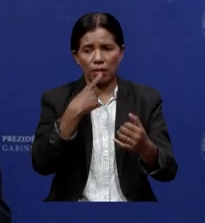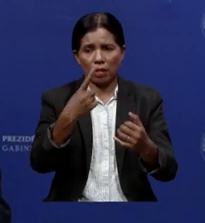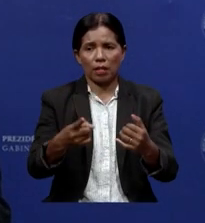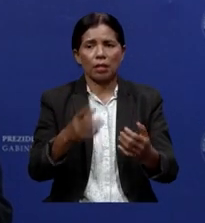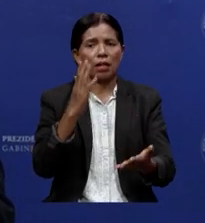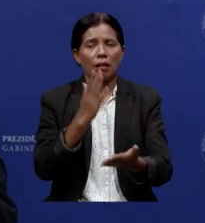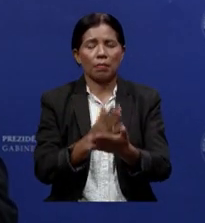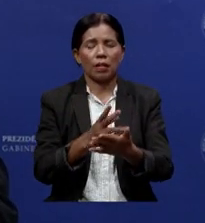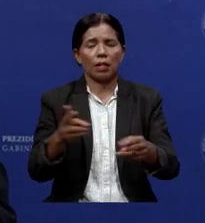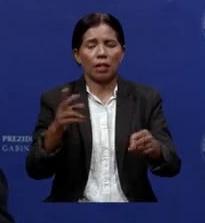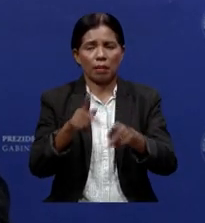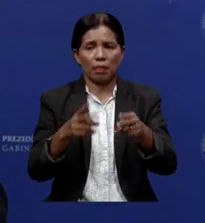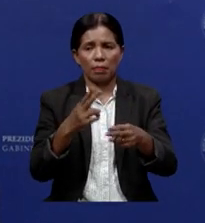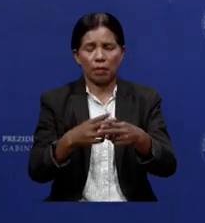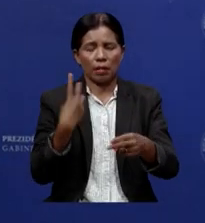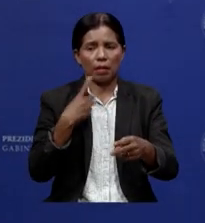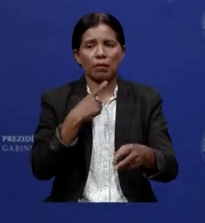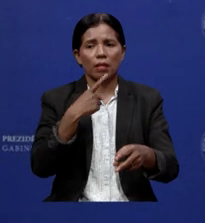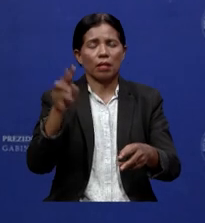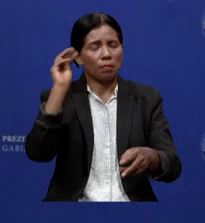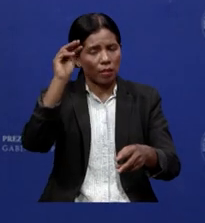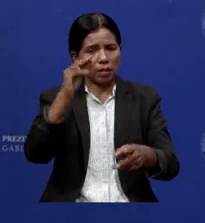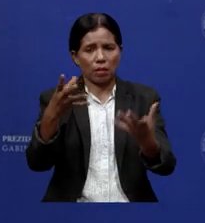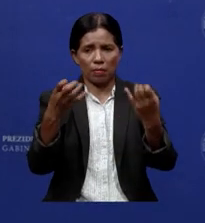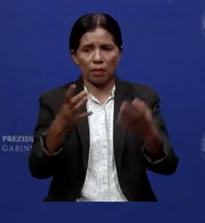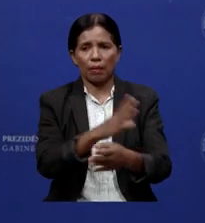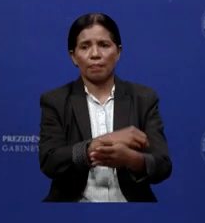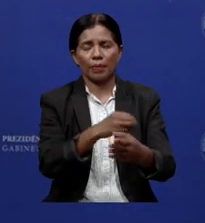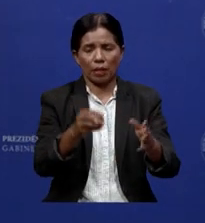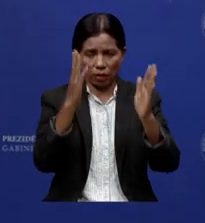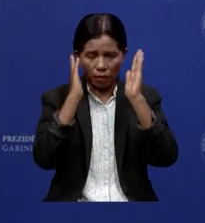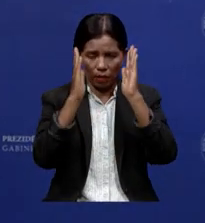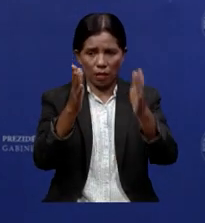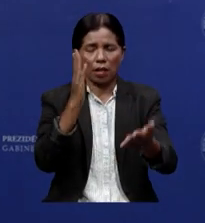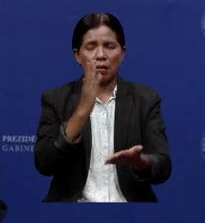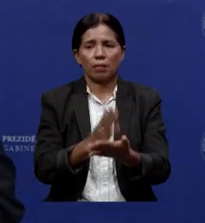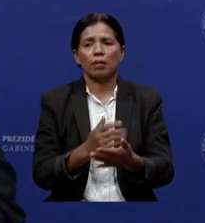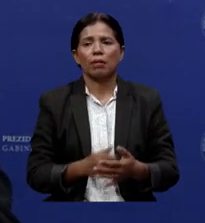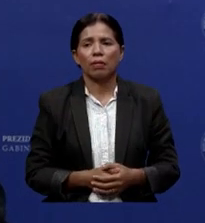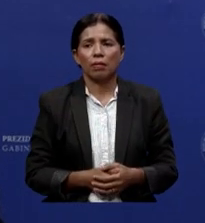combate stunting niyan na ba que composto si linha ministra de lobo kita ba assunto combate